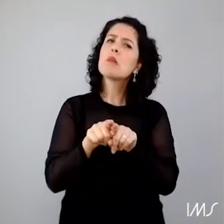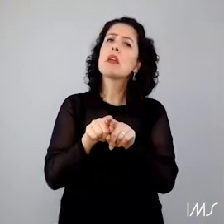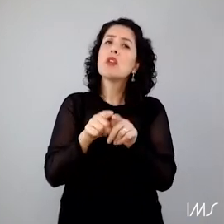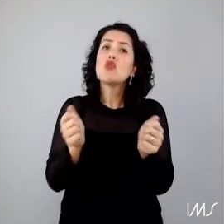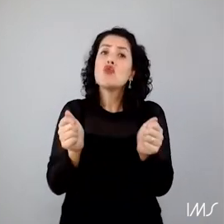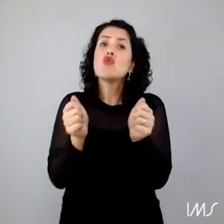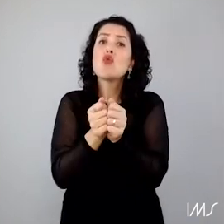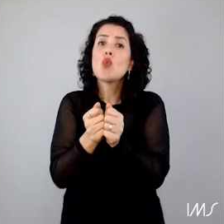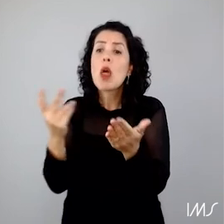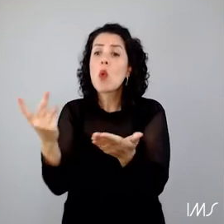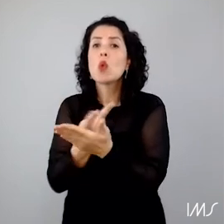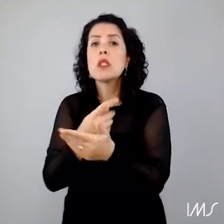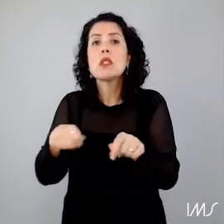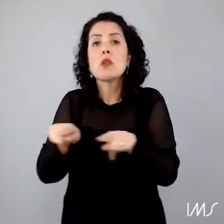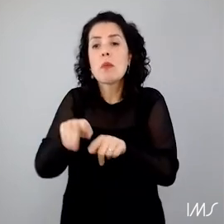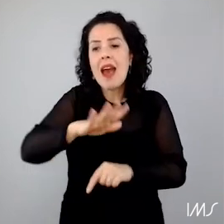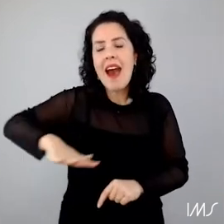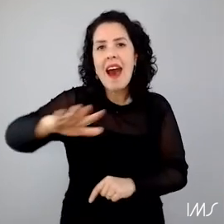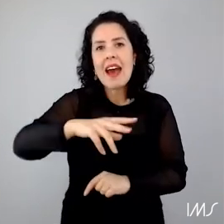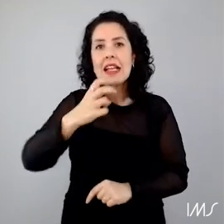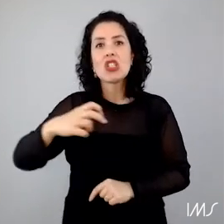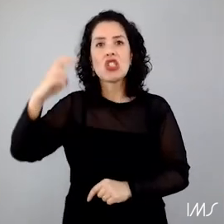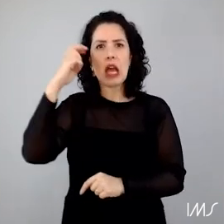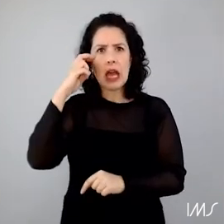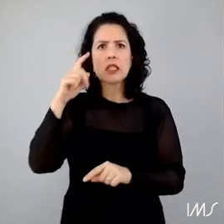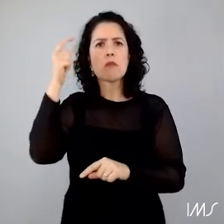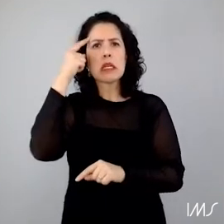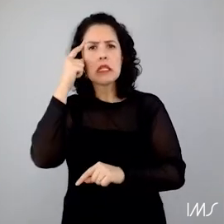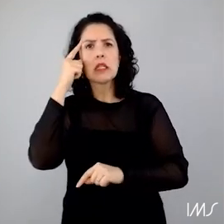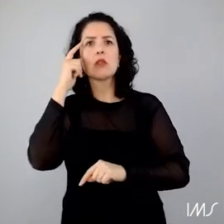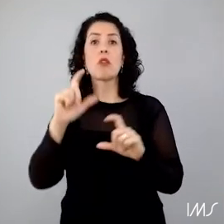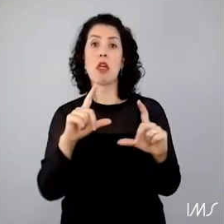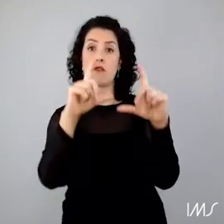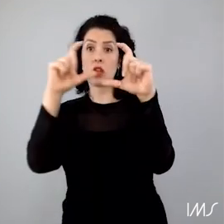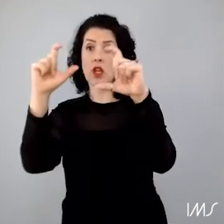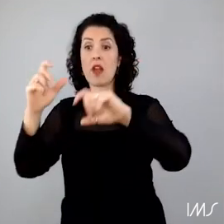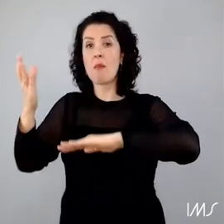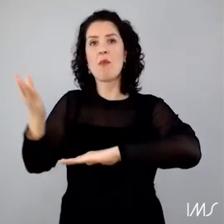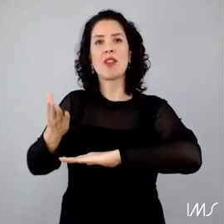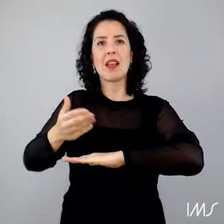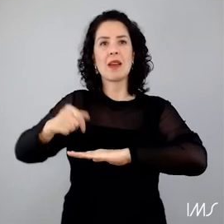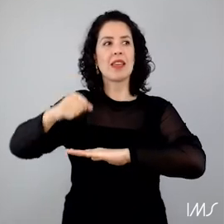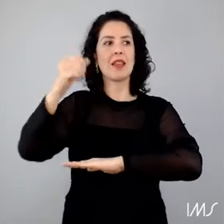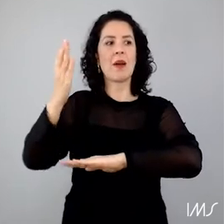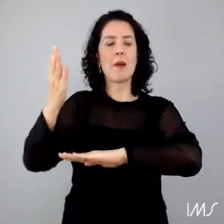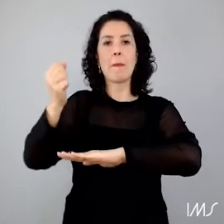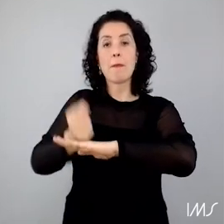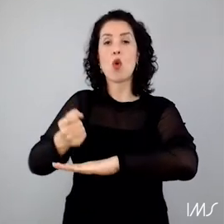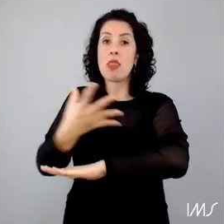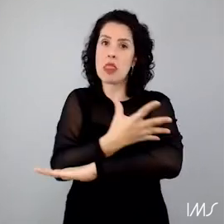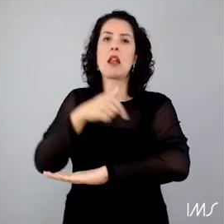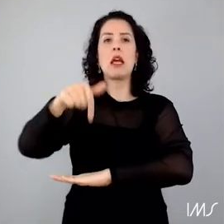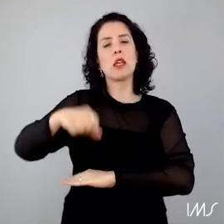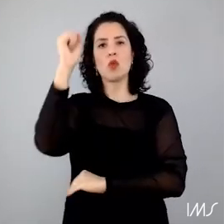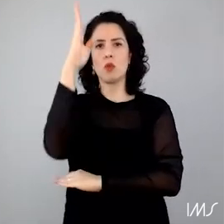processo também no campo do circuito das artes associado à fotografia moderna brasileira, né? E esse